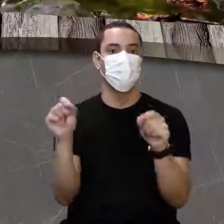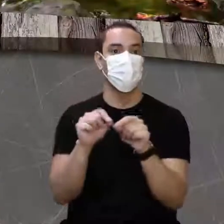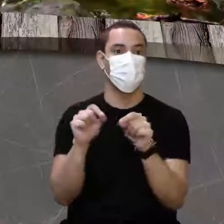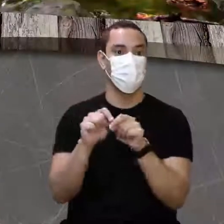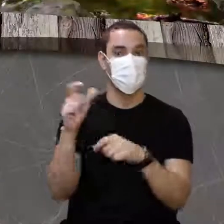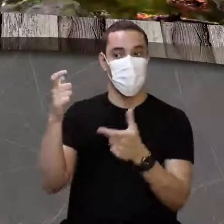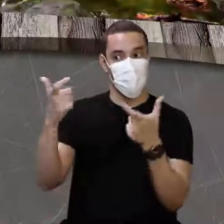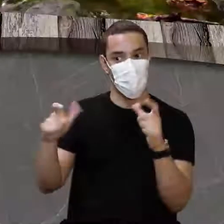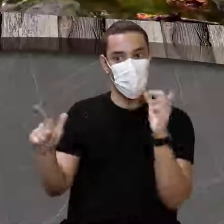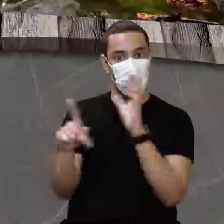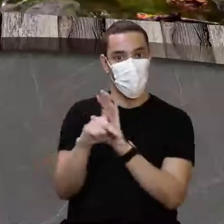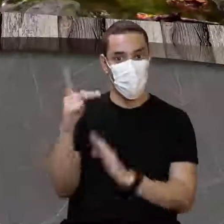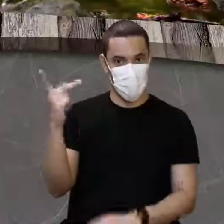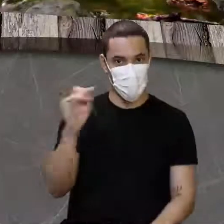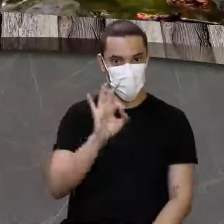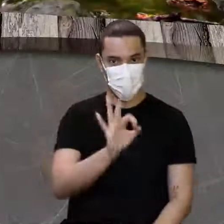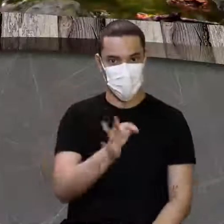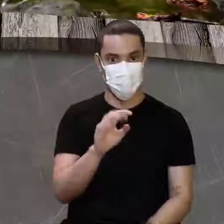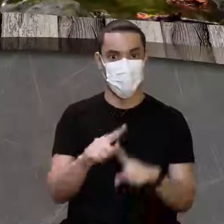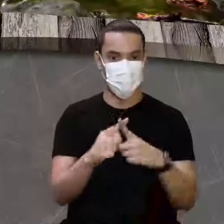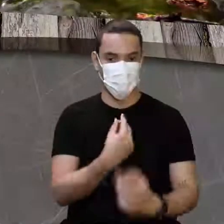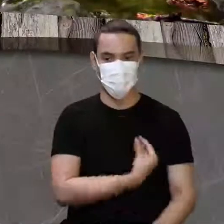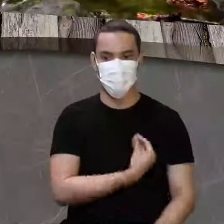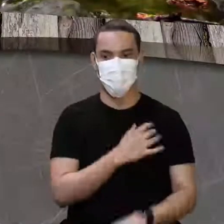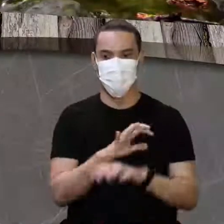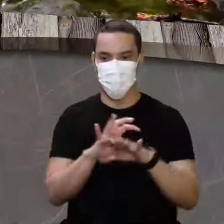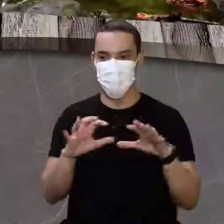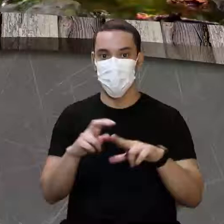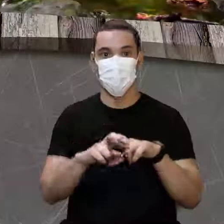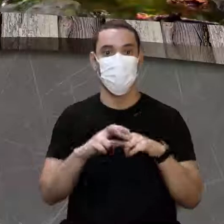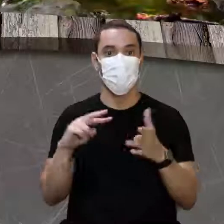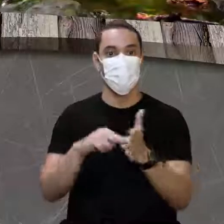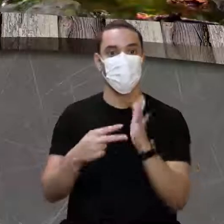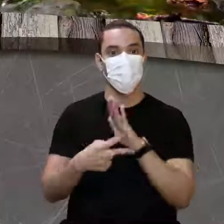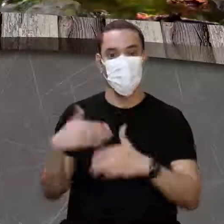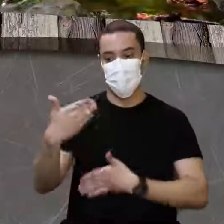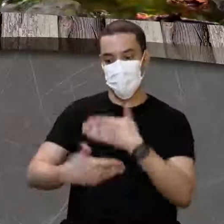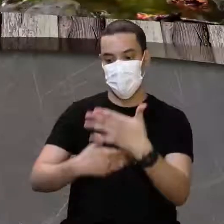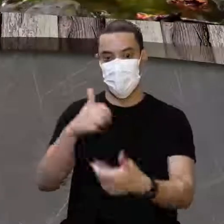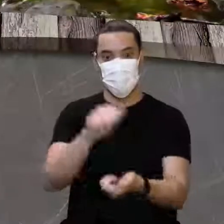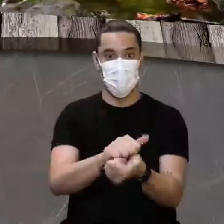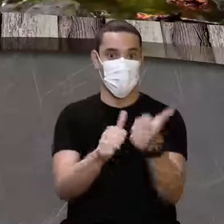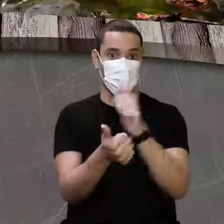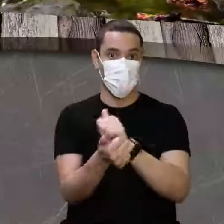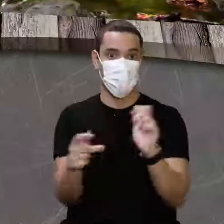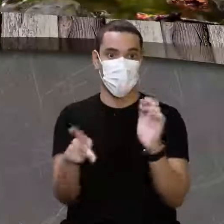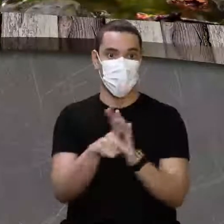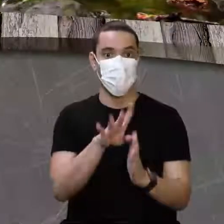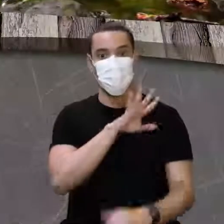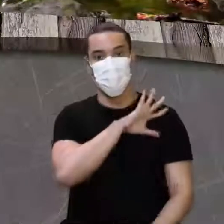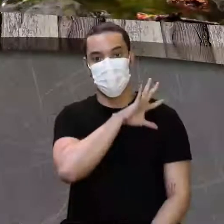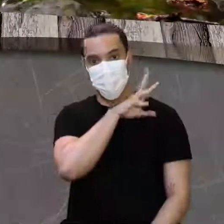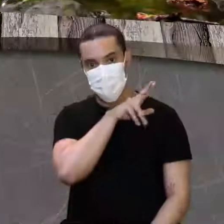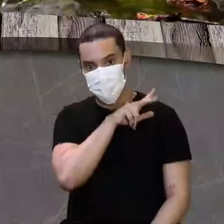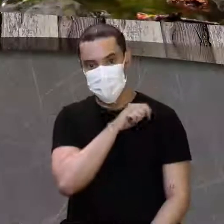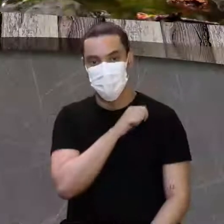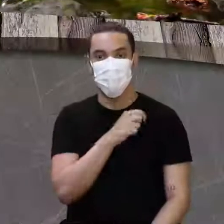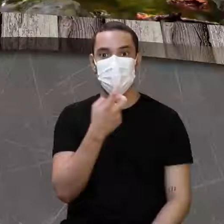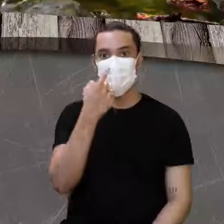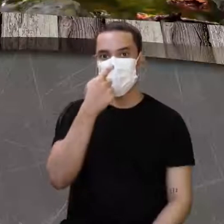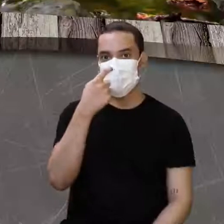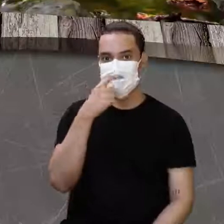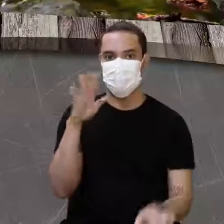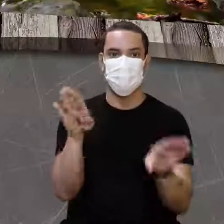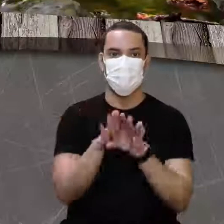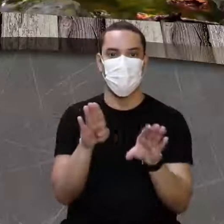lugar, tá bom? Mas existe isso. Então isso é um processo de adaptação desses animais. As narinas,